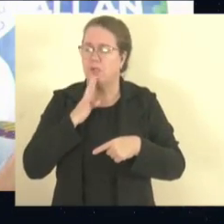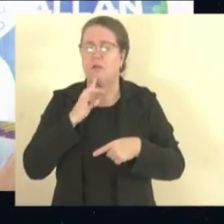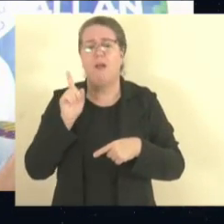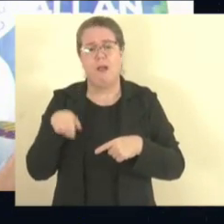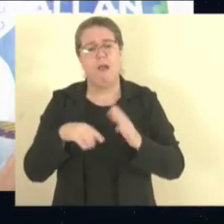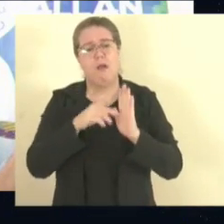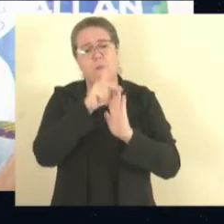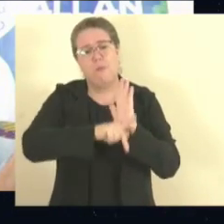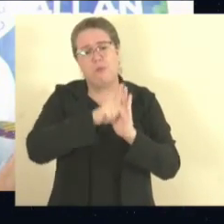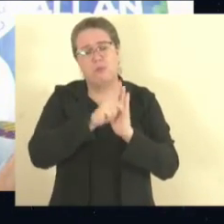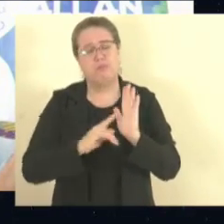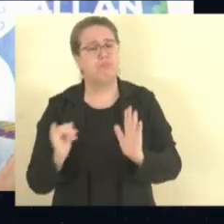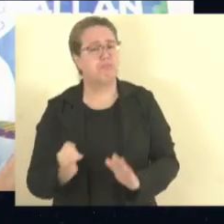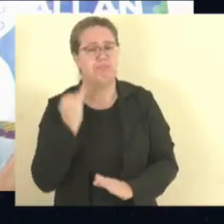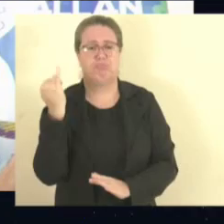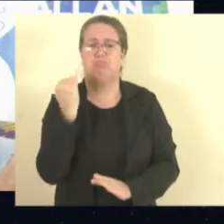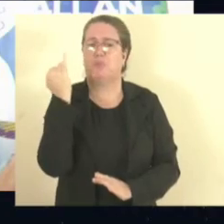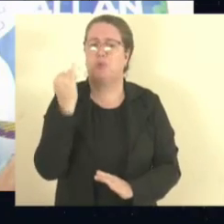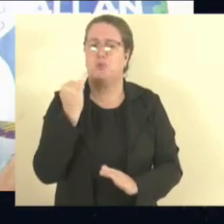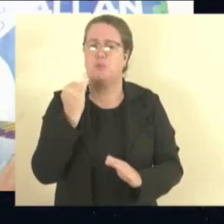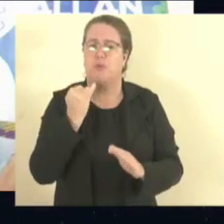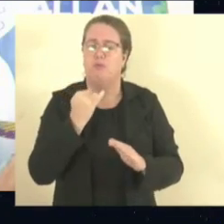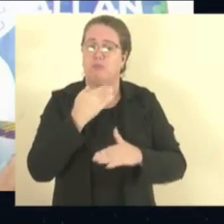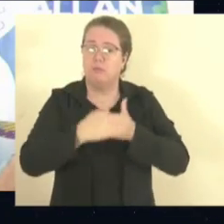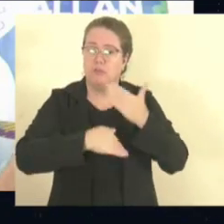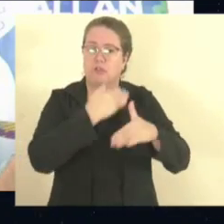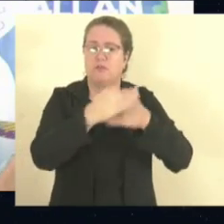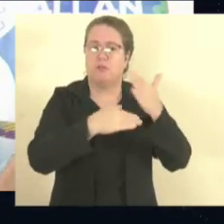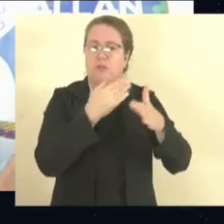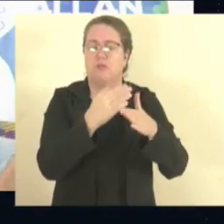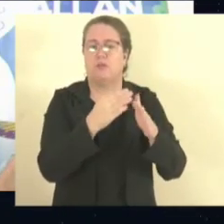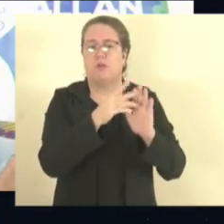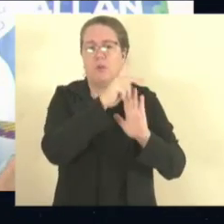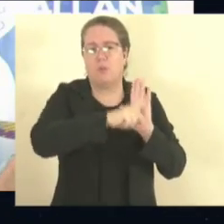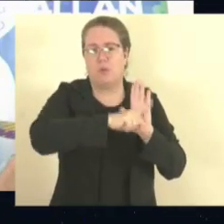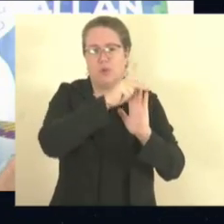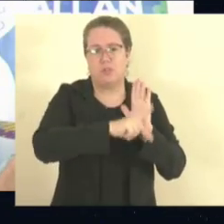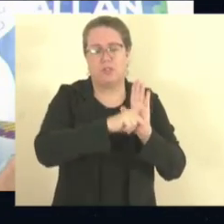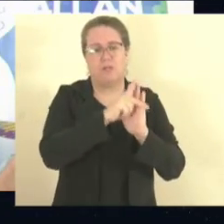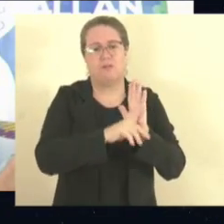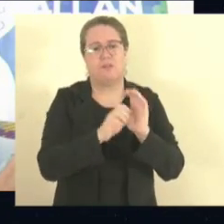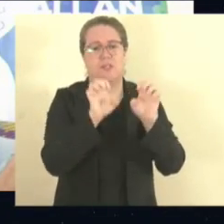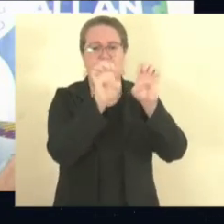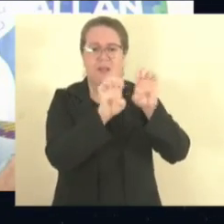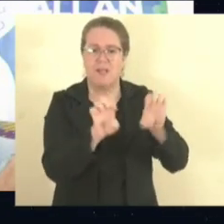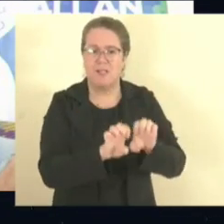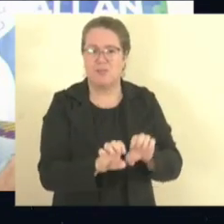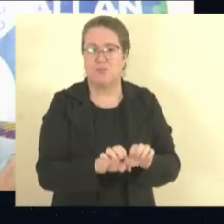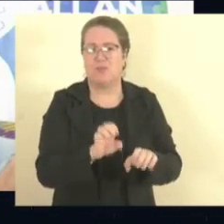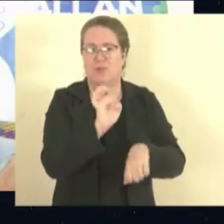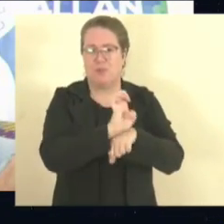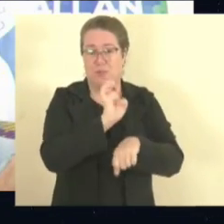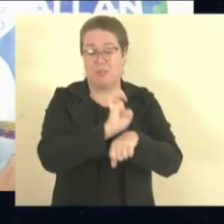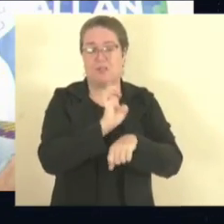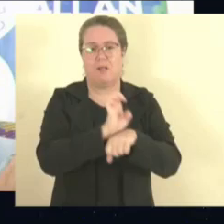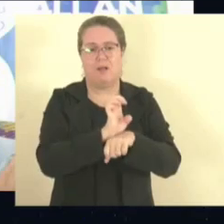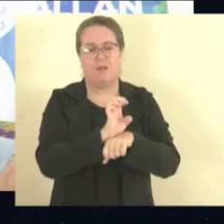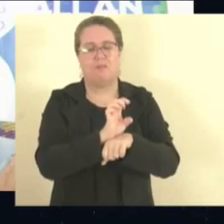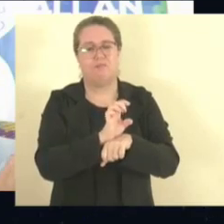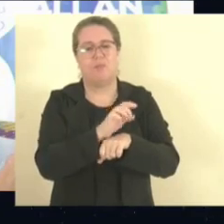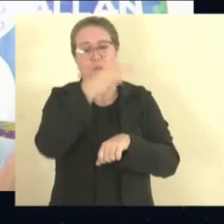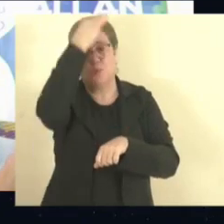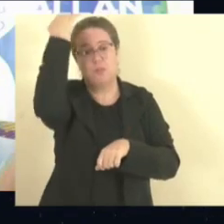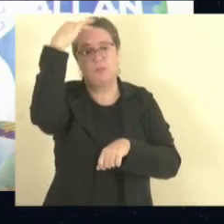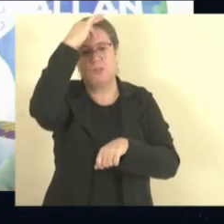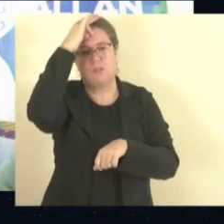importantíssimo para a construção do programa de infraestrutura estadual. É o Estado que vem fazendo os maiores